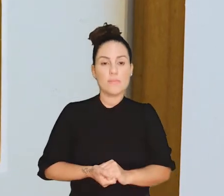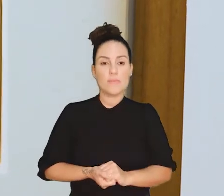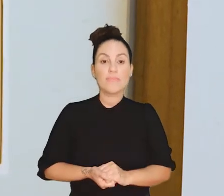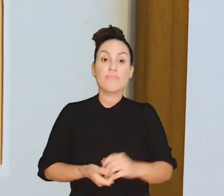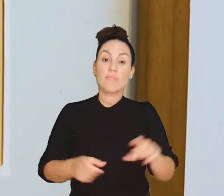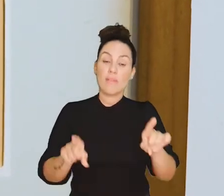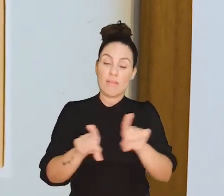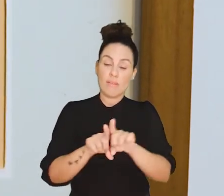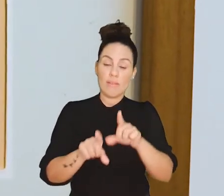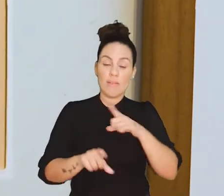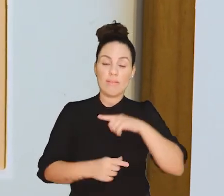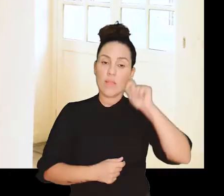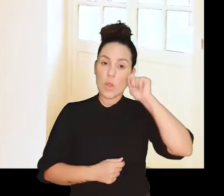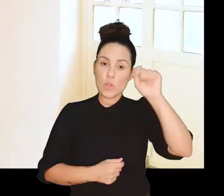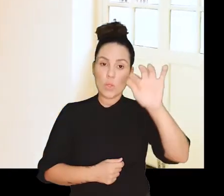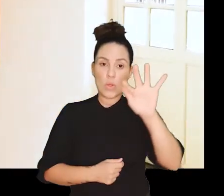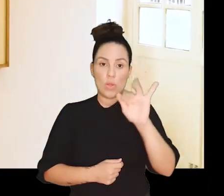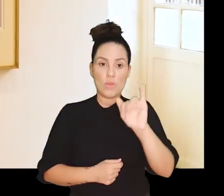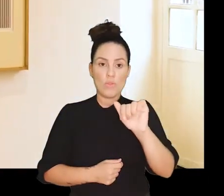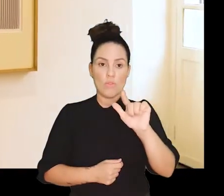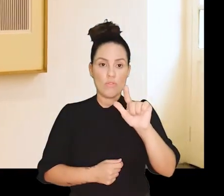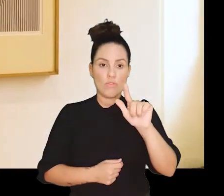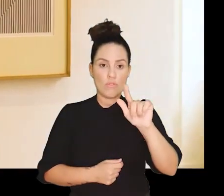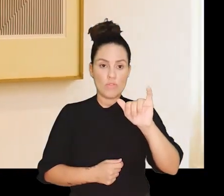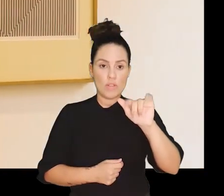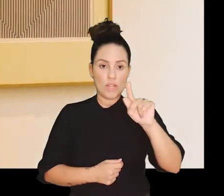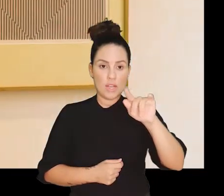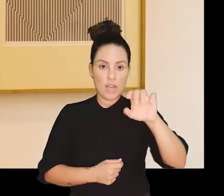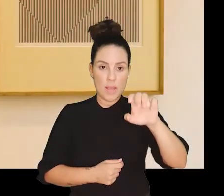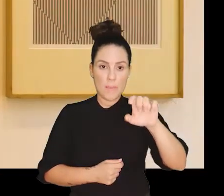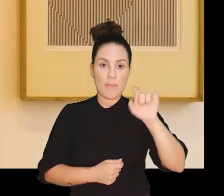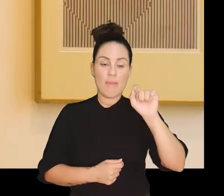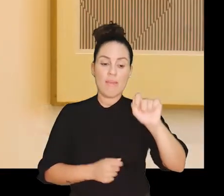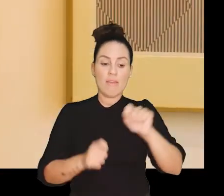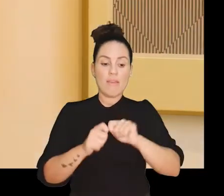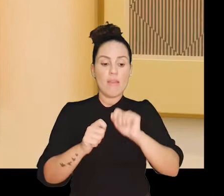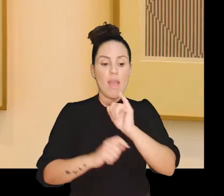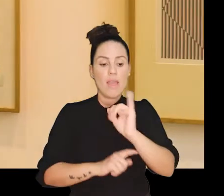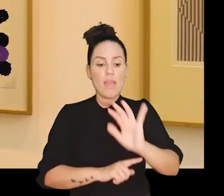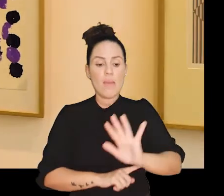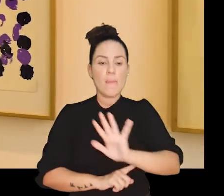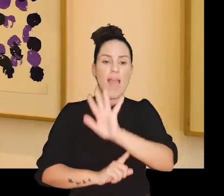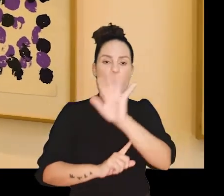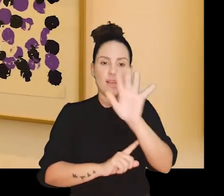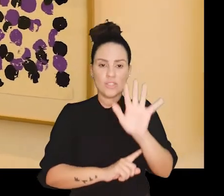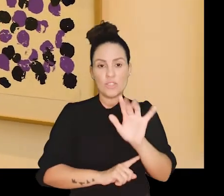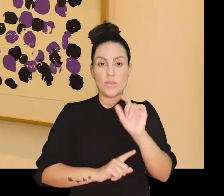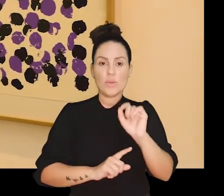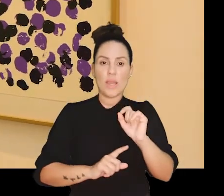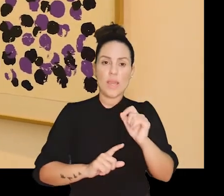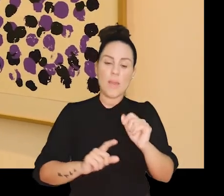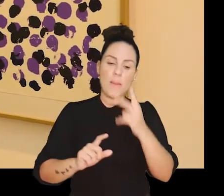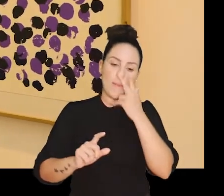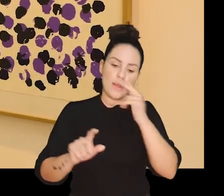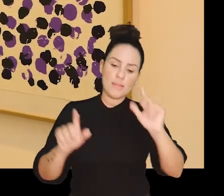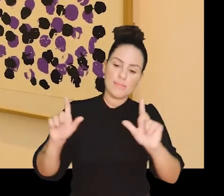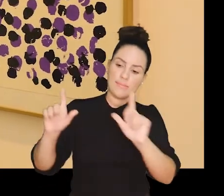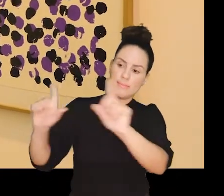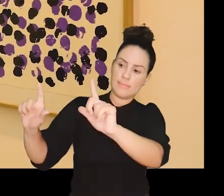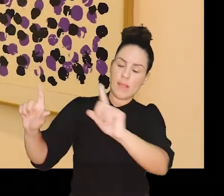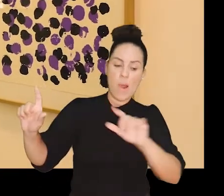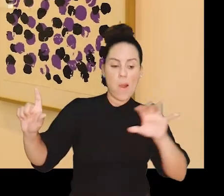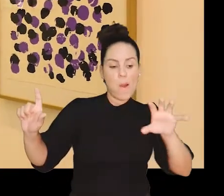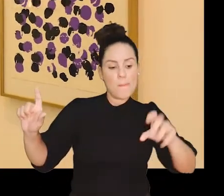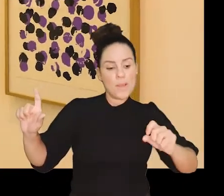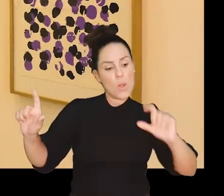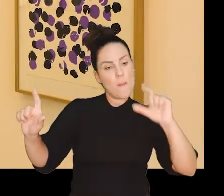e um vandalismo. Esse equilíbrio também se vê nas obras de Felipe Barbosa, quando produz imagens a